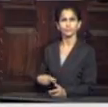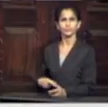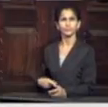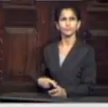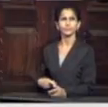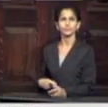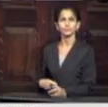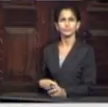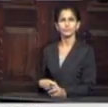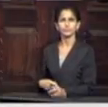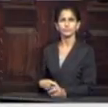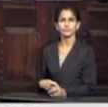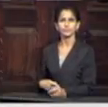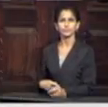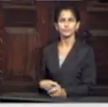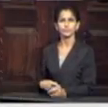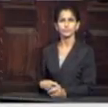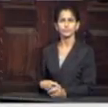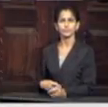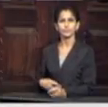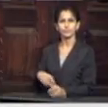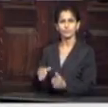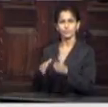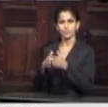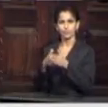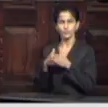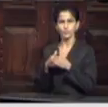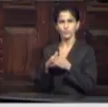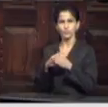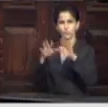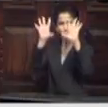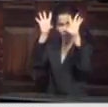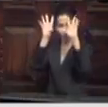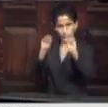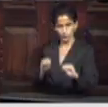presidência vai pedir para fechar o painel